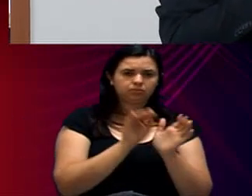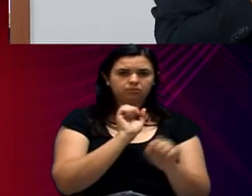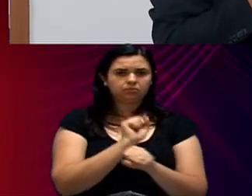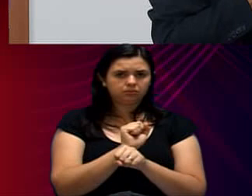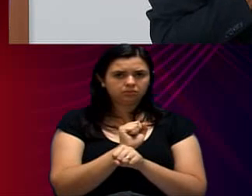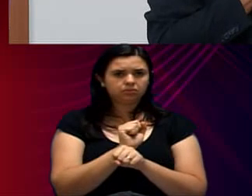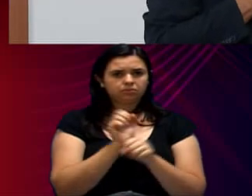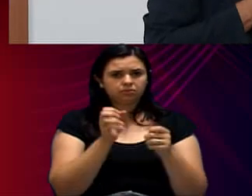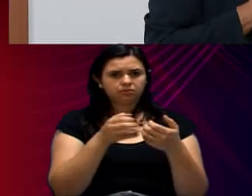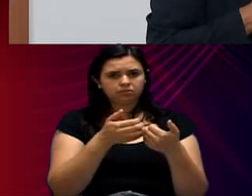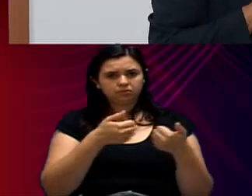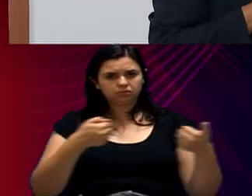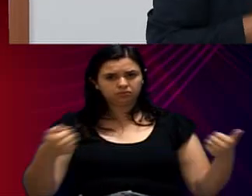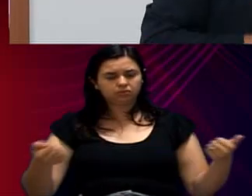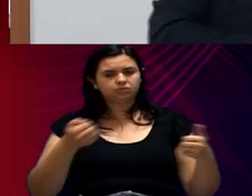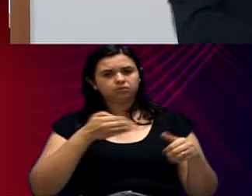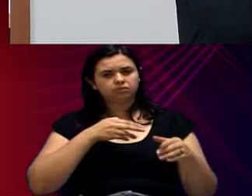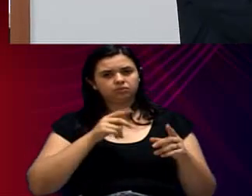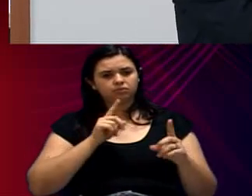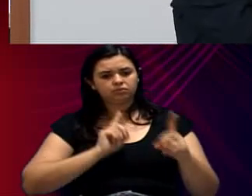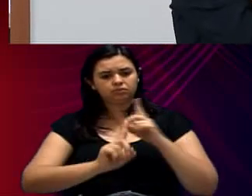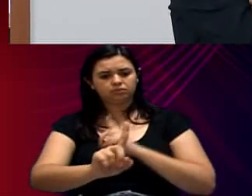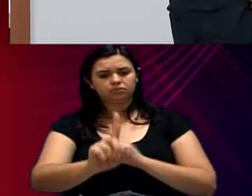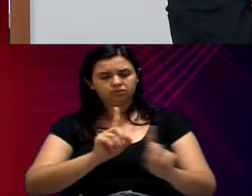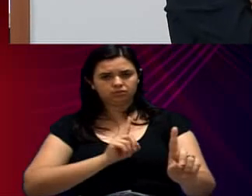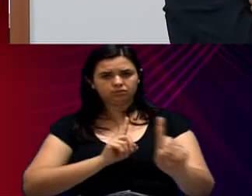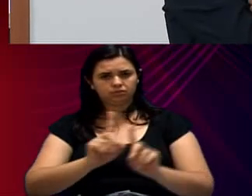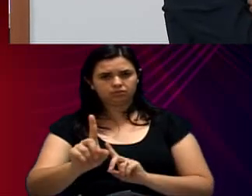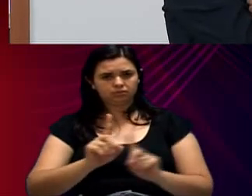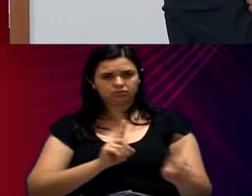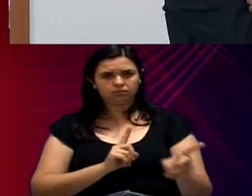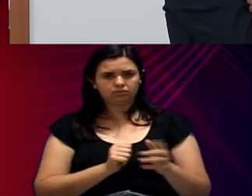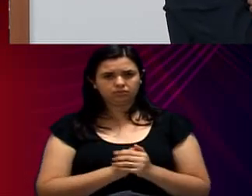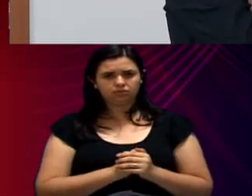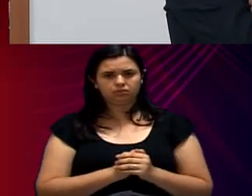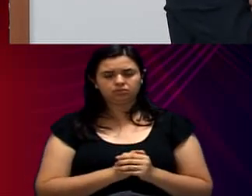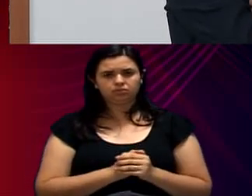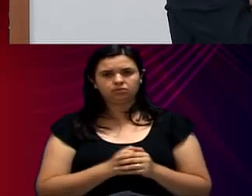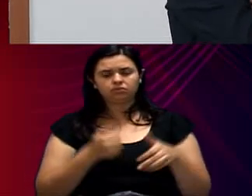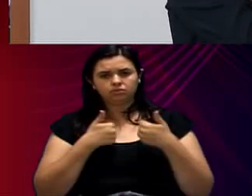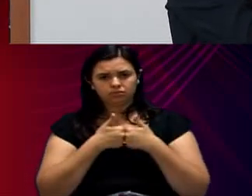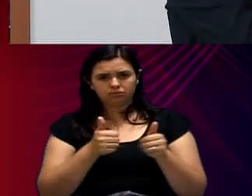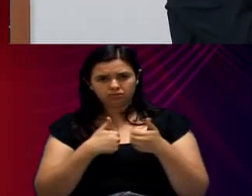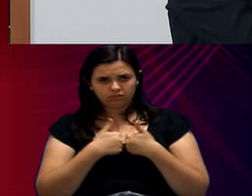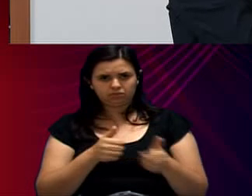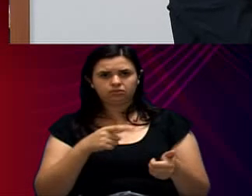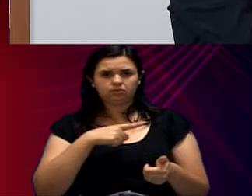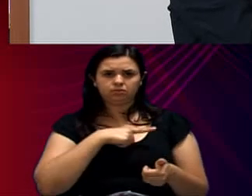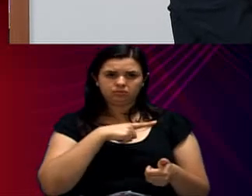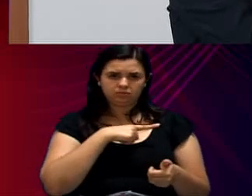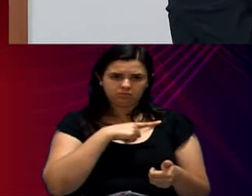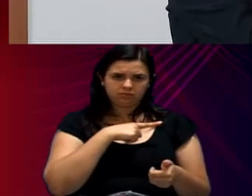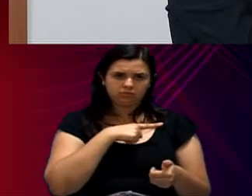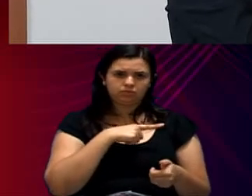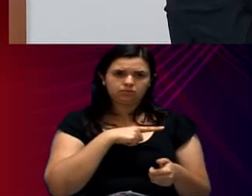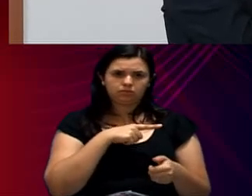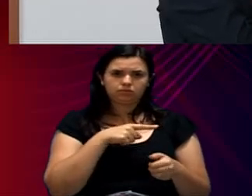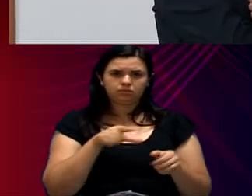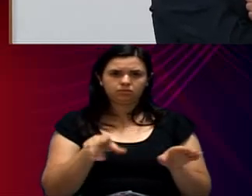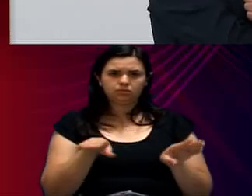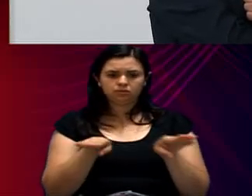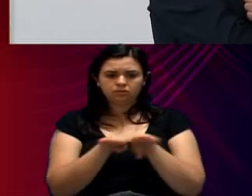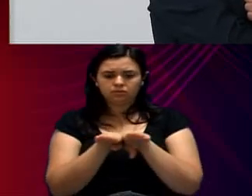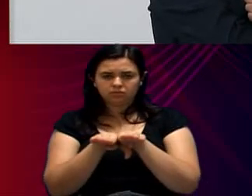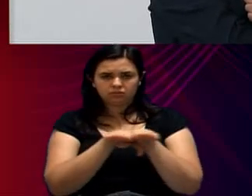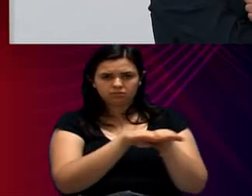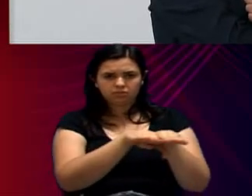os usuários do transporte, isso, coletivo, o ônibus chega e o próprio ônibus tem uma rampa automática que ela desce na plataforma, nivelando ali com a plataforma,